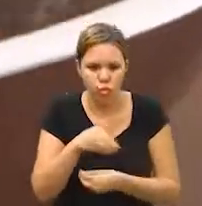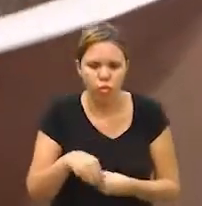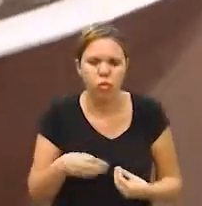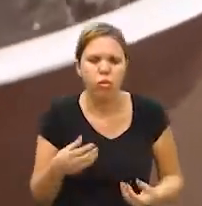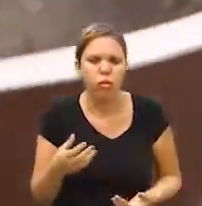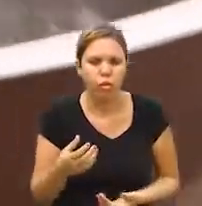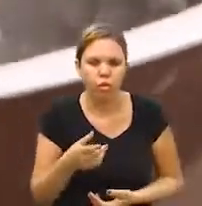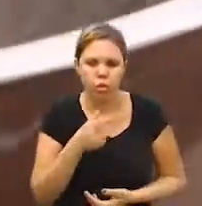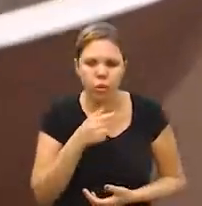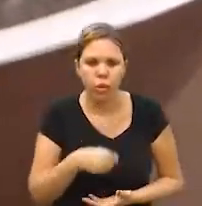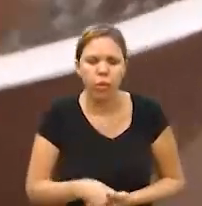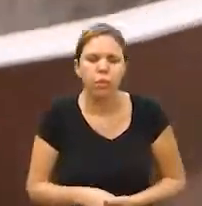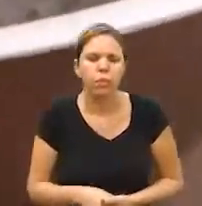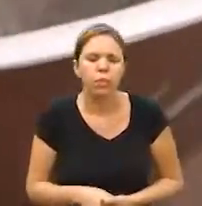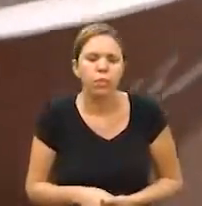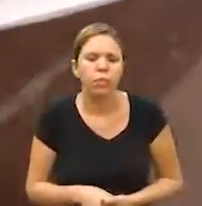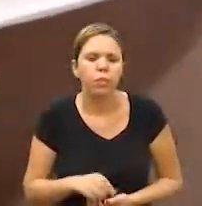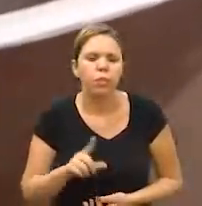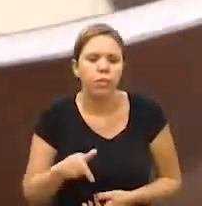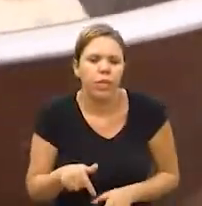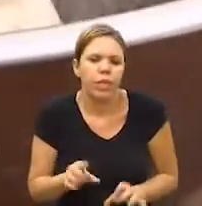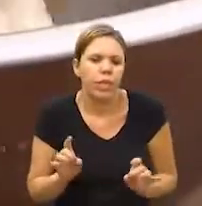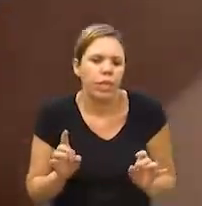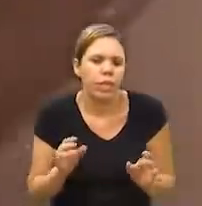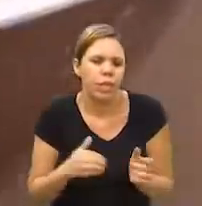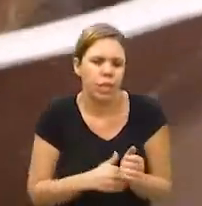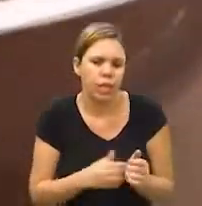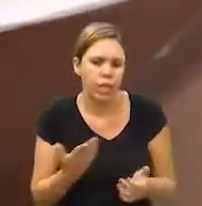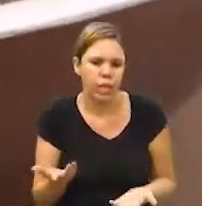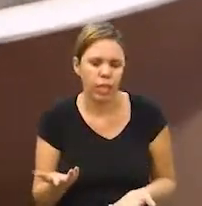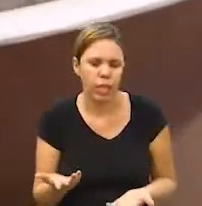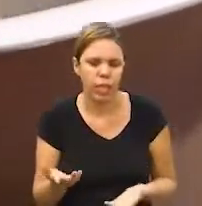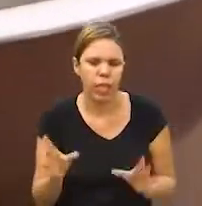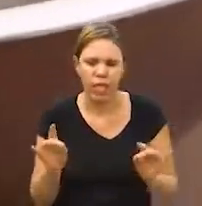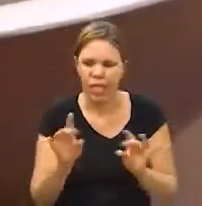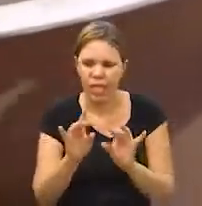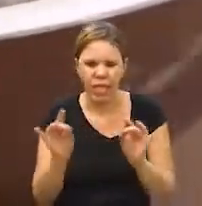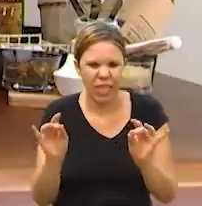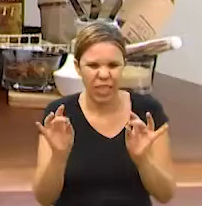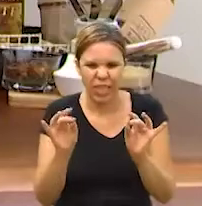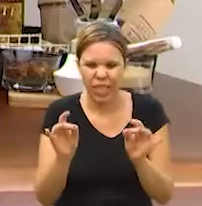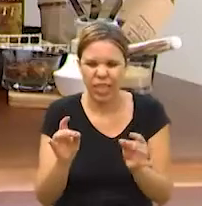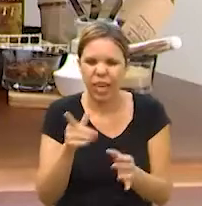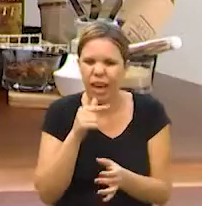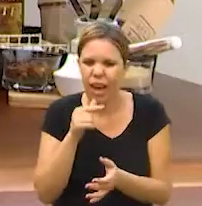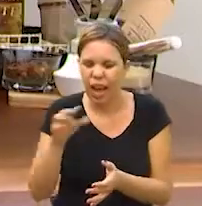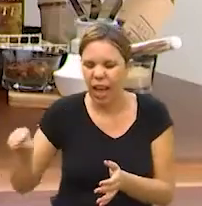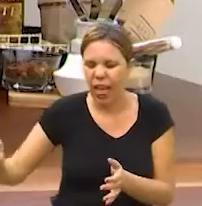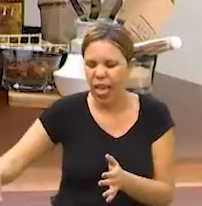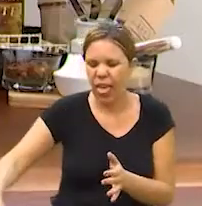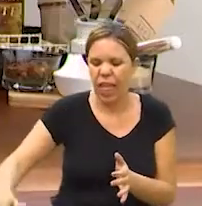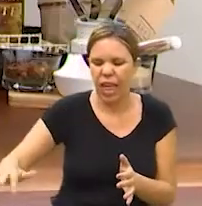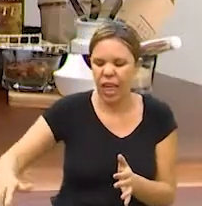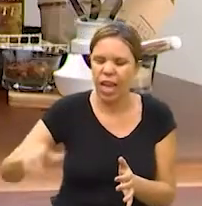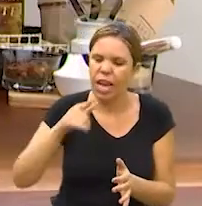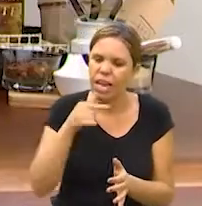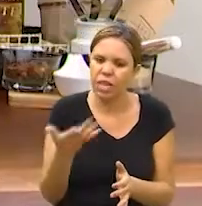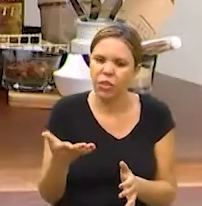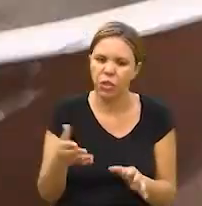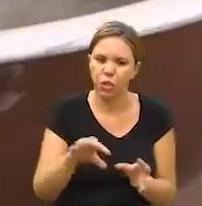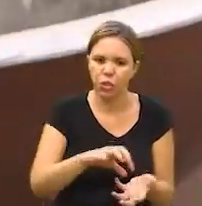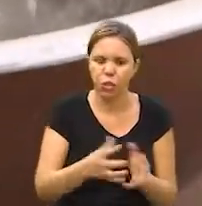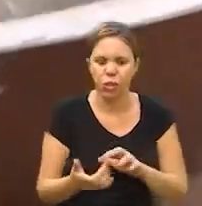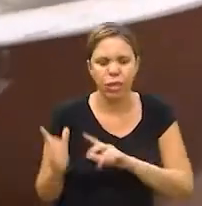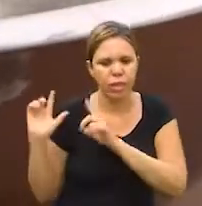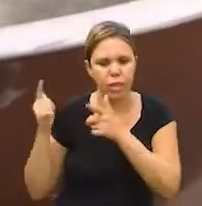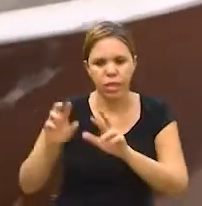fermento. Então esse é o segredinho. Para não grudar na mão. É o totalmente contrário da fermentação